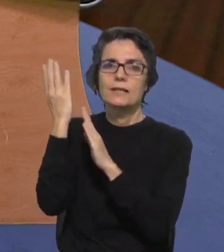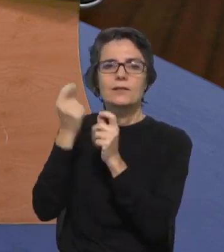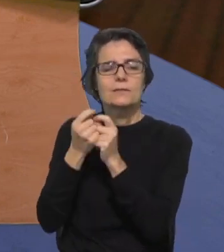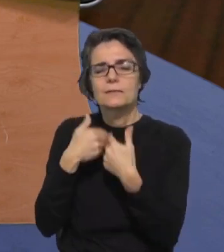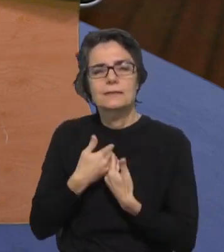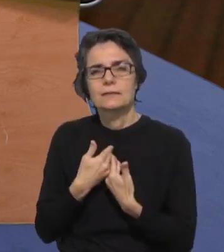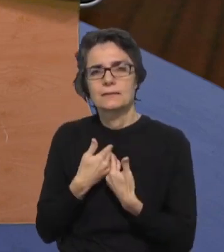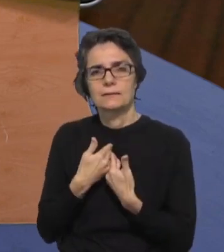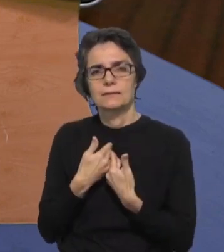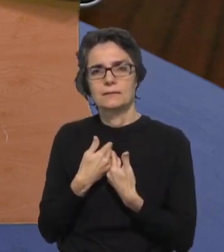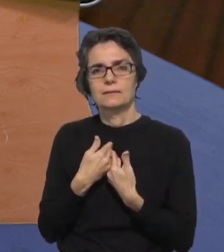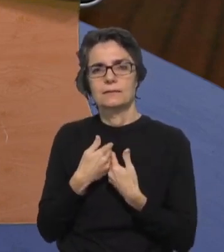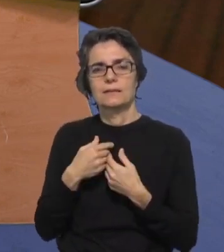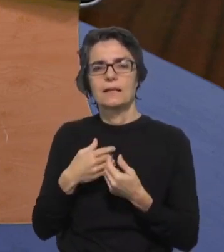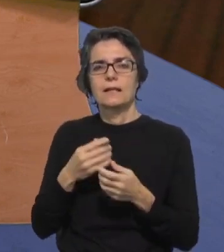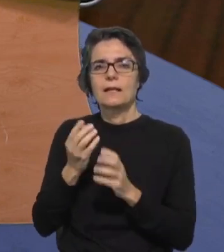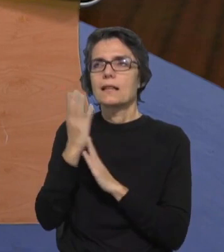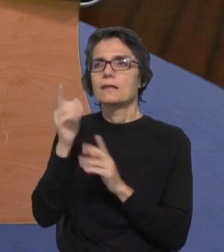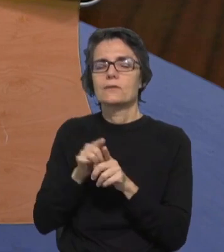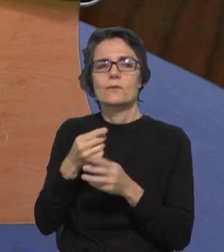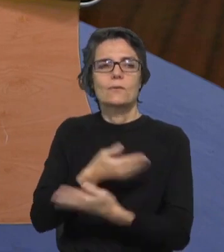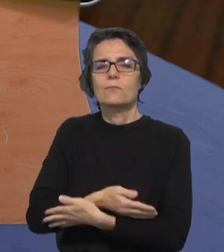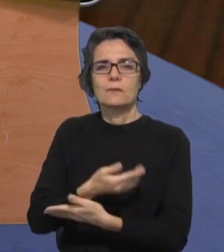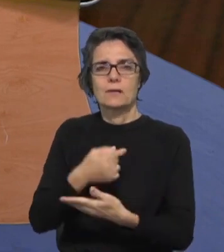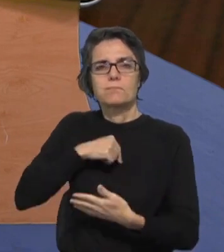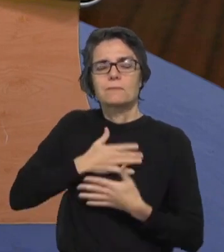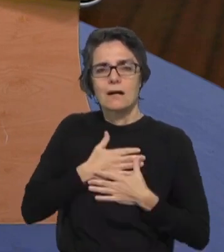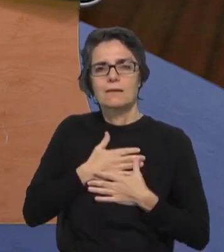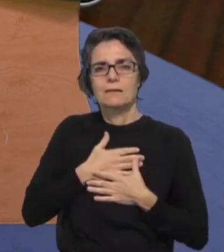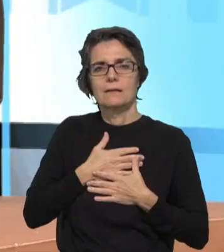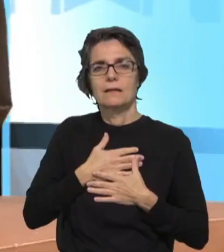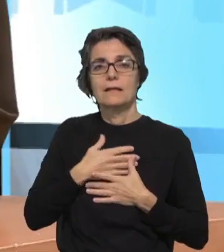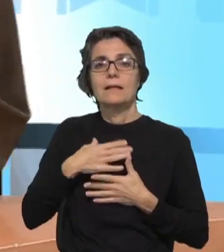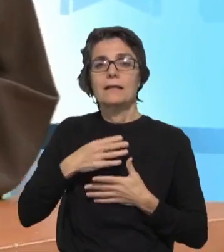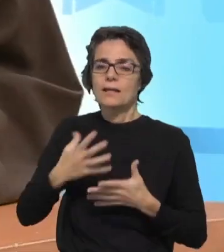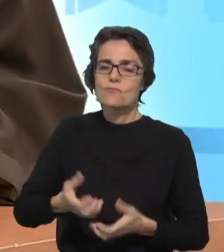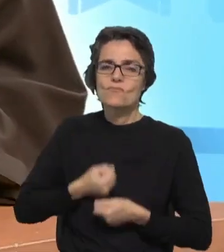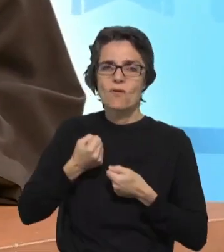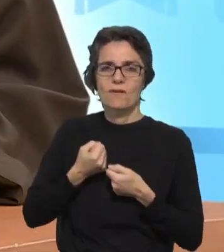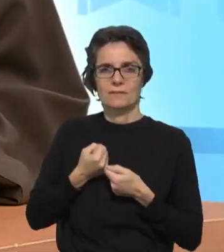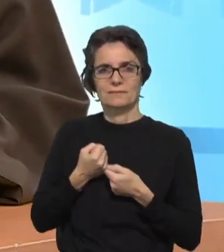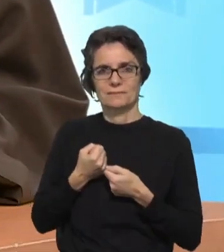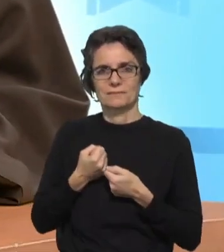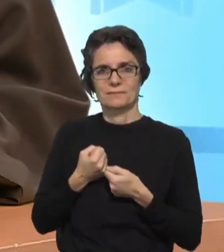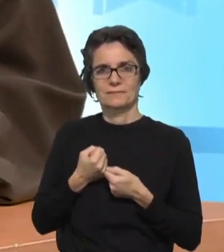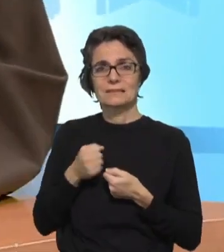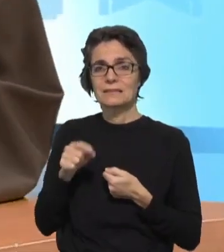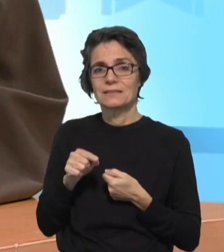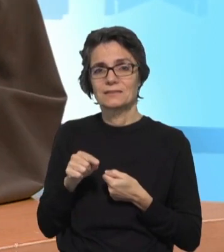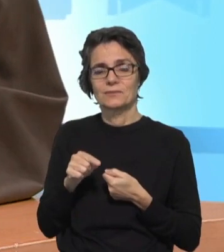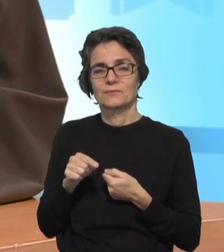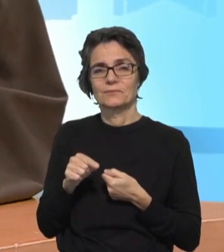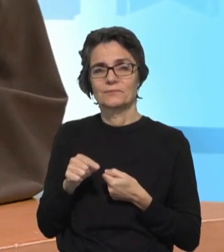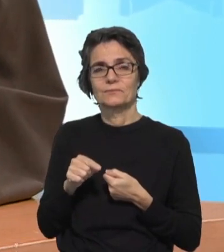Deus está aqui comigo, Deus é menino, Deus é bebê, não é? E vem para me salvar. E, portanto, ou seja, a partir, e isto é uma coisa que também